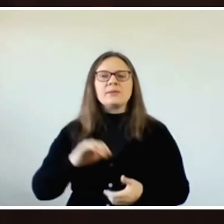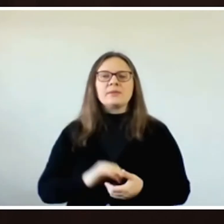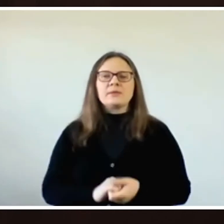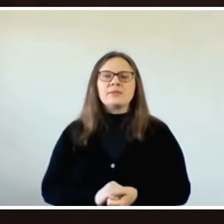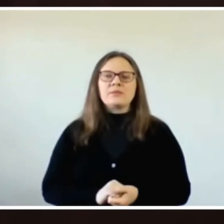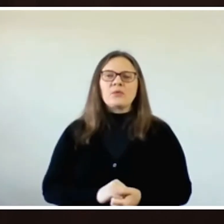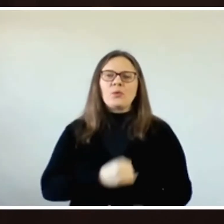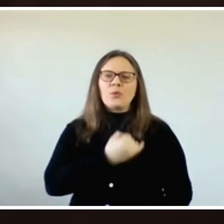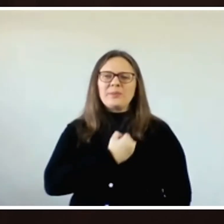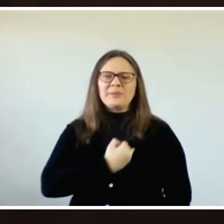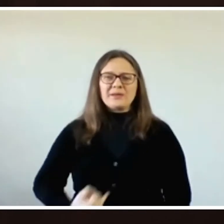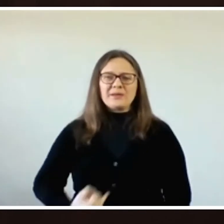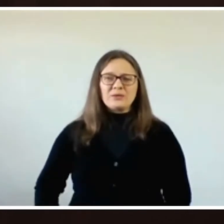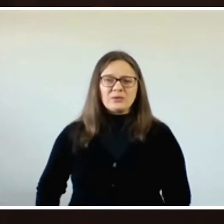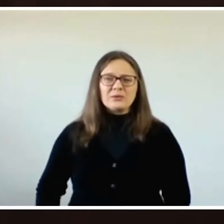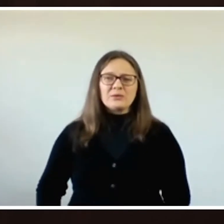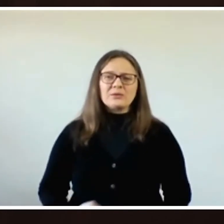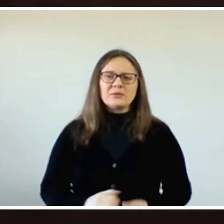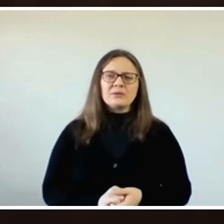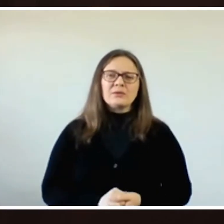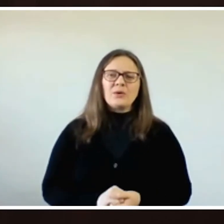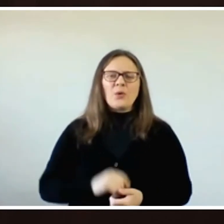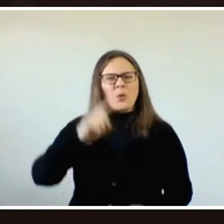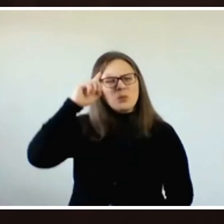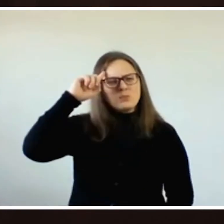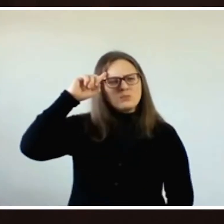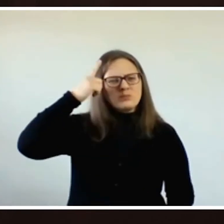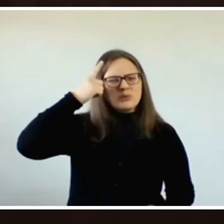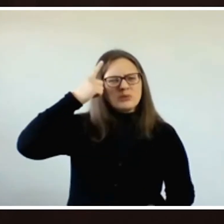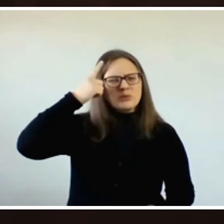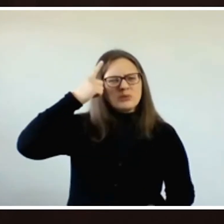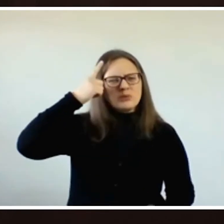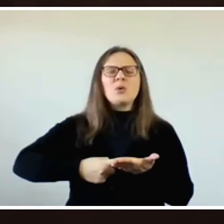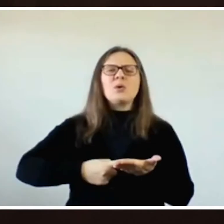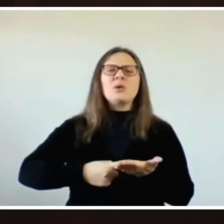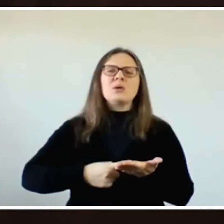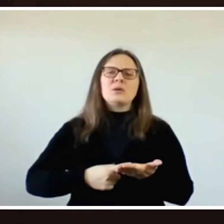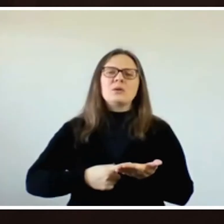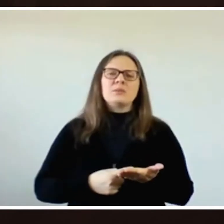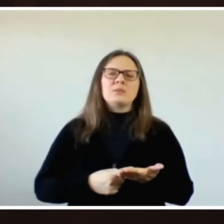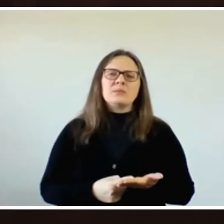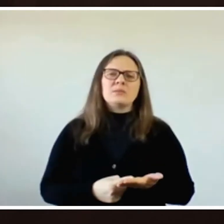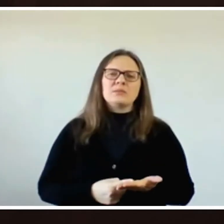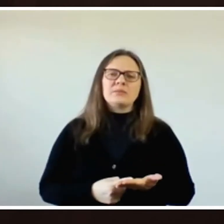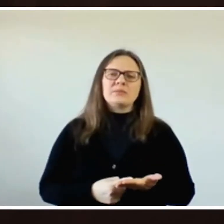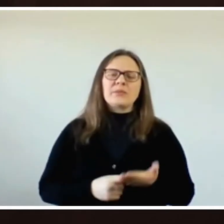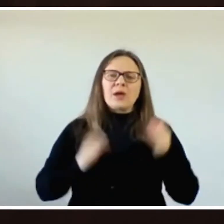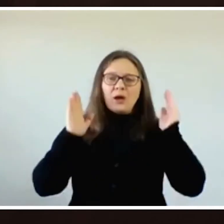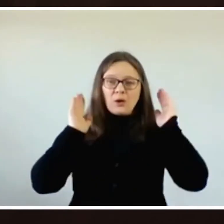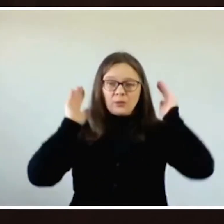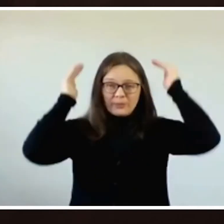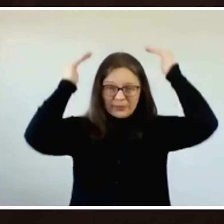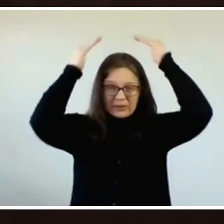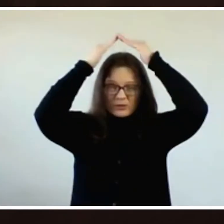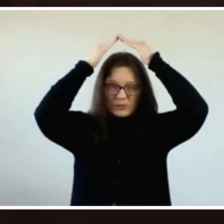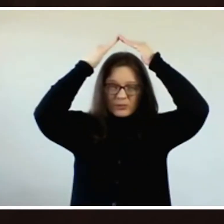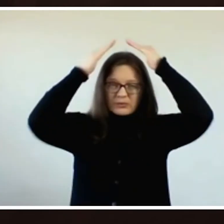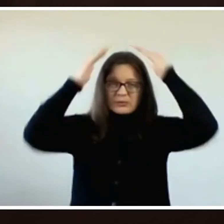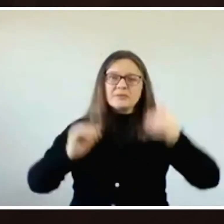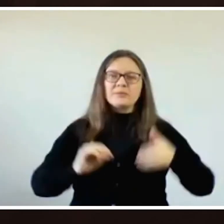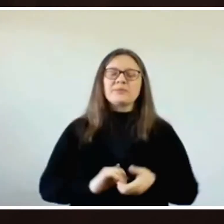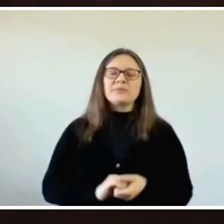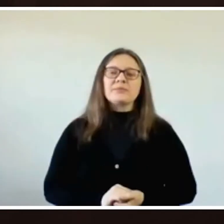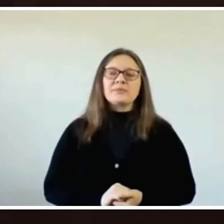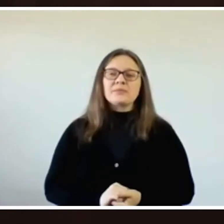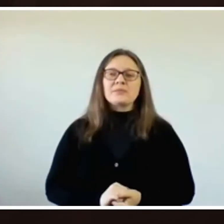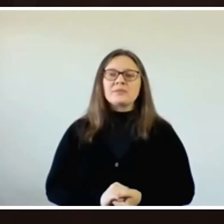imperador obrigou, né, ao bispo que estava em Constantinopla,